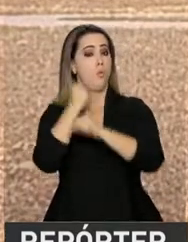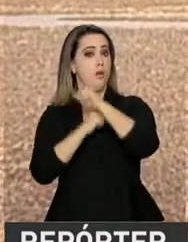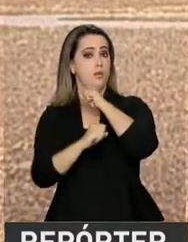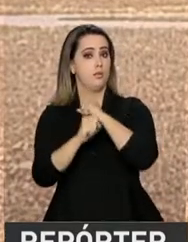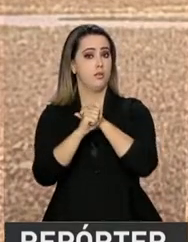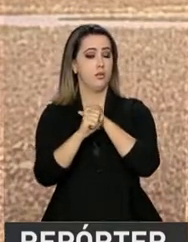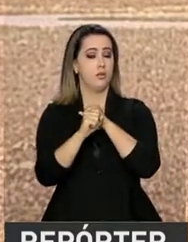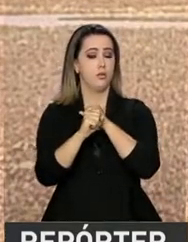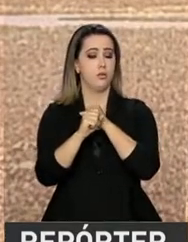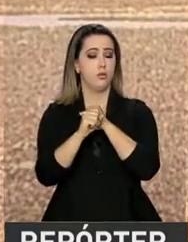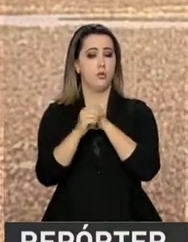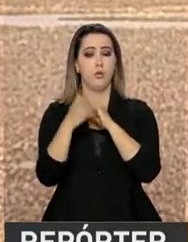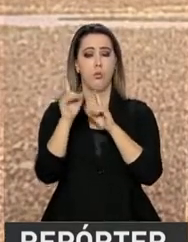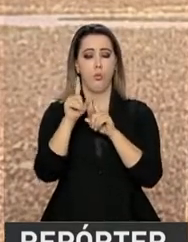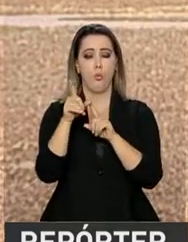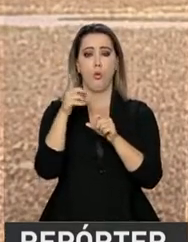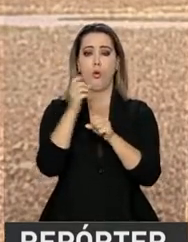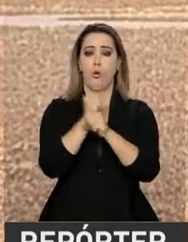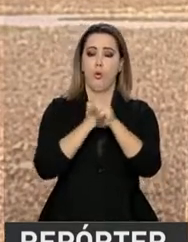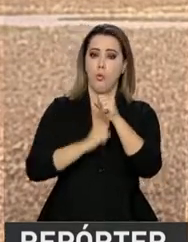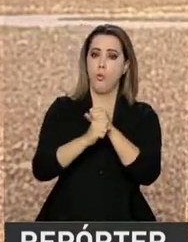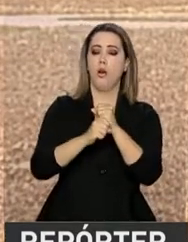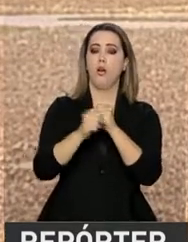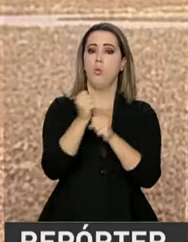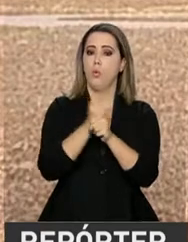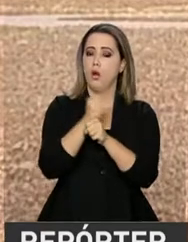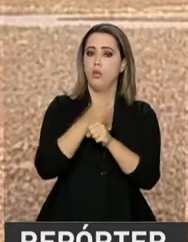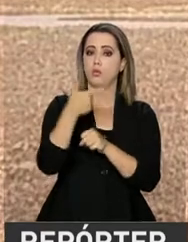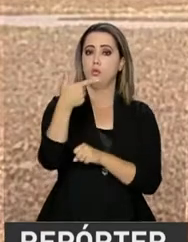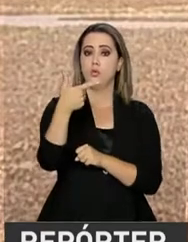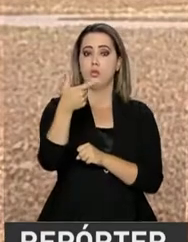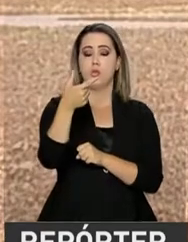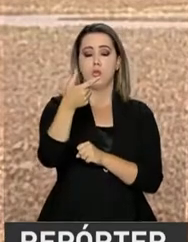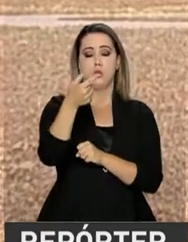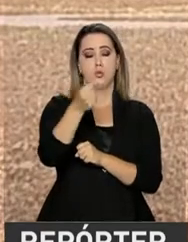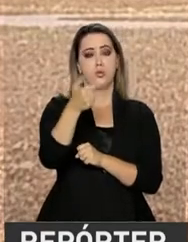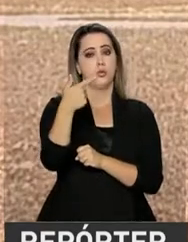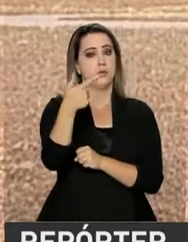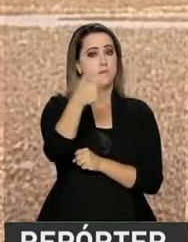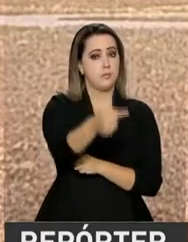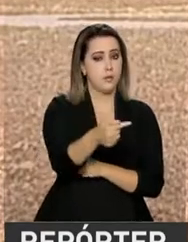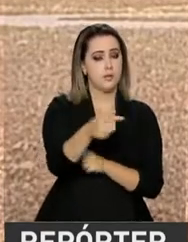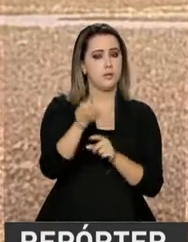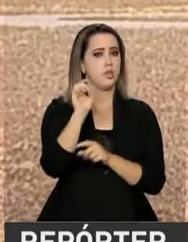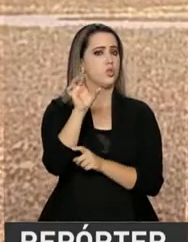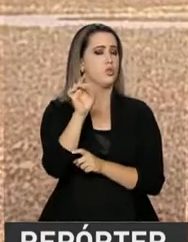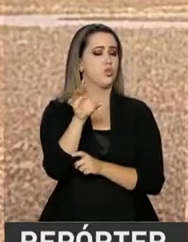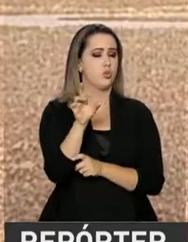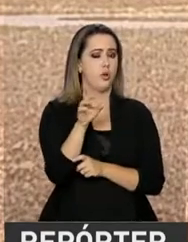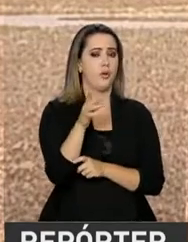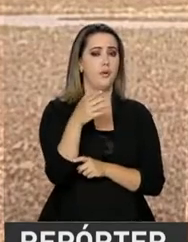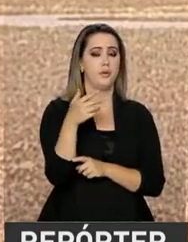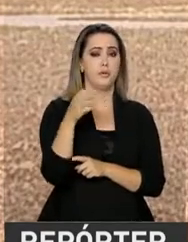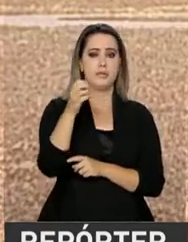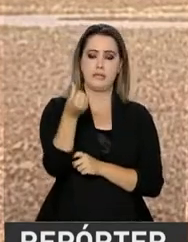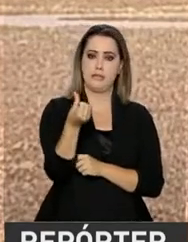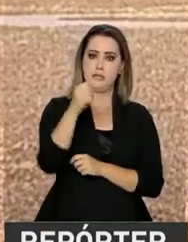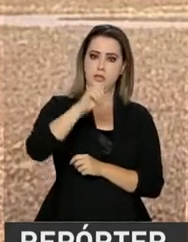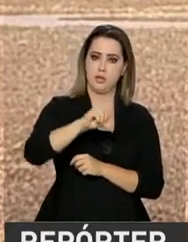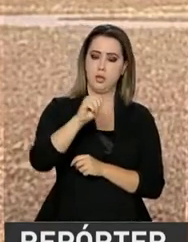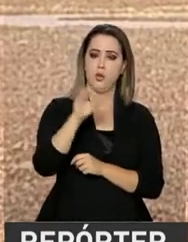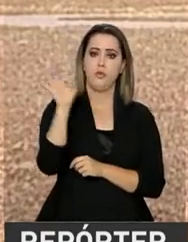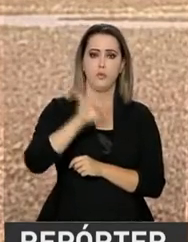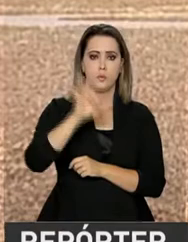primeiro ano da série histórica apenas 69 por cento dos alunos com famílias beneficiárias do bolsa família